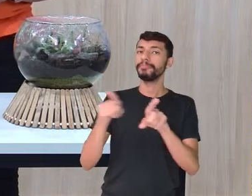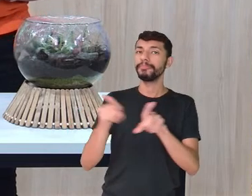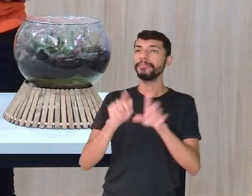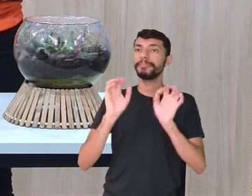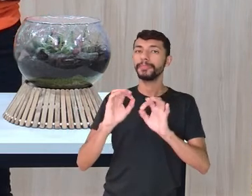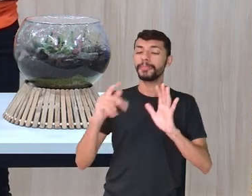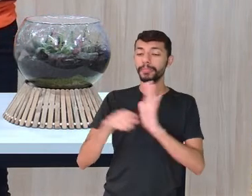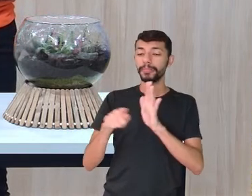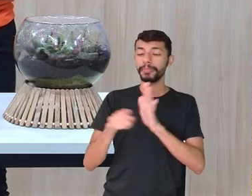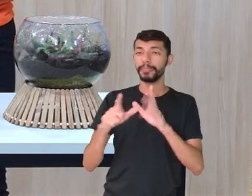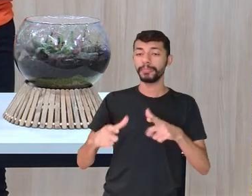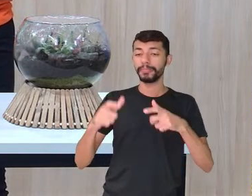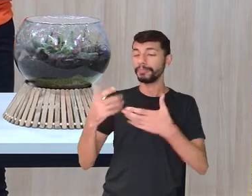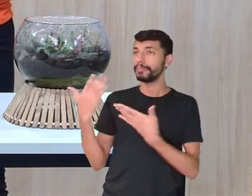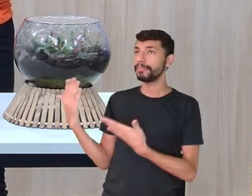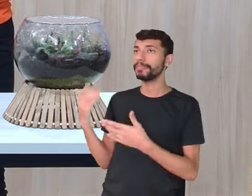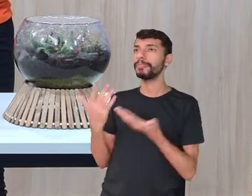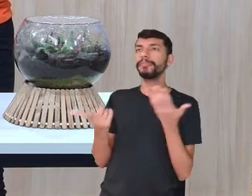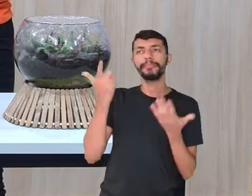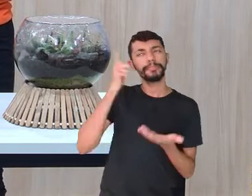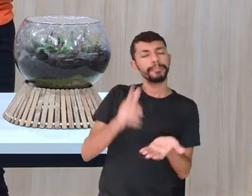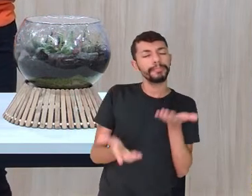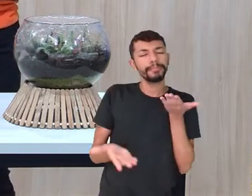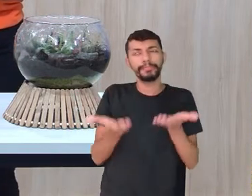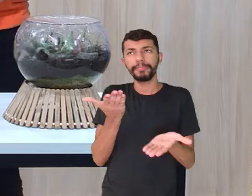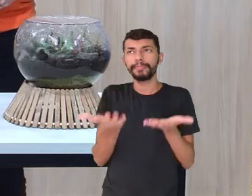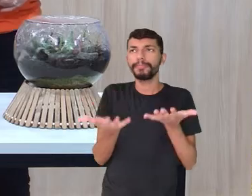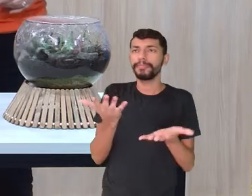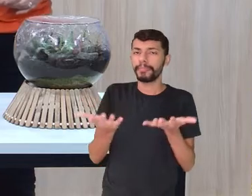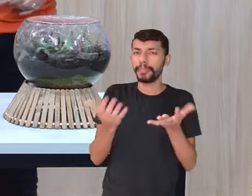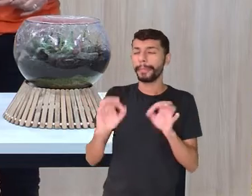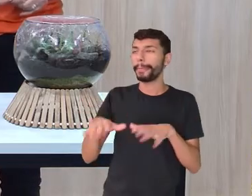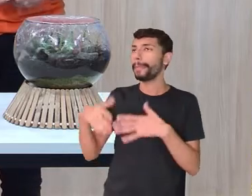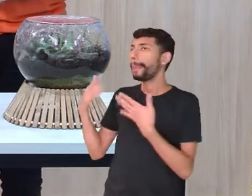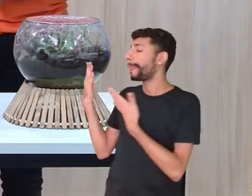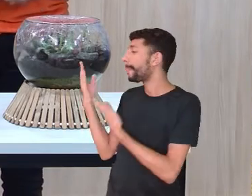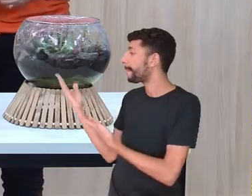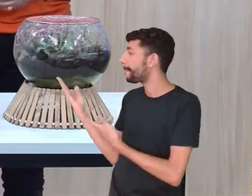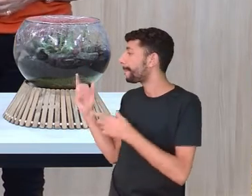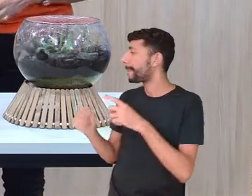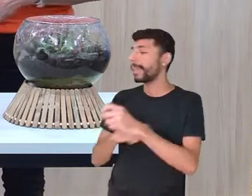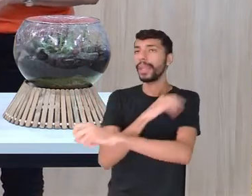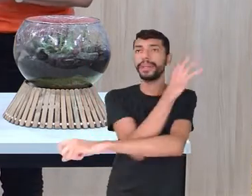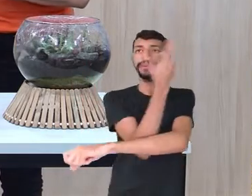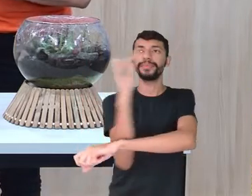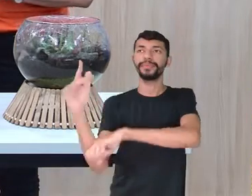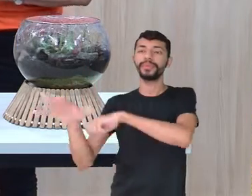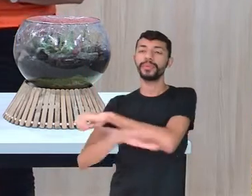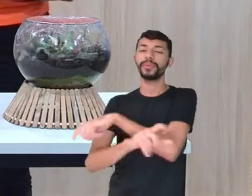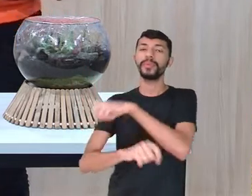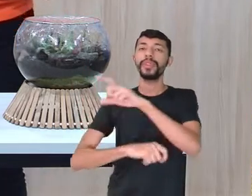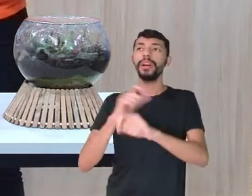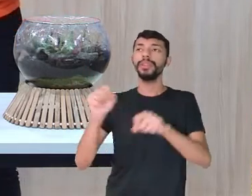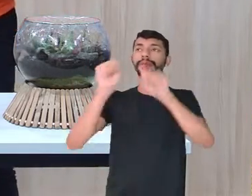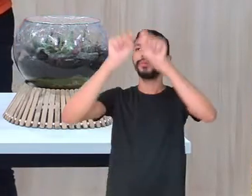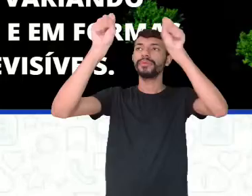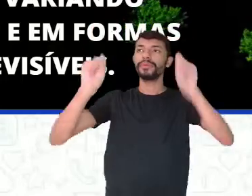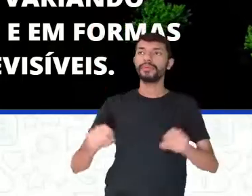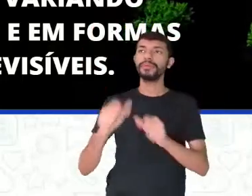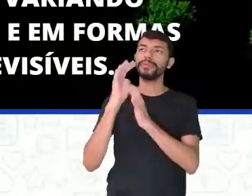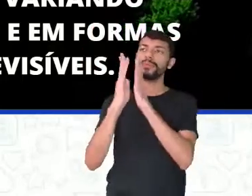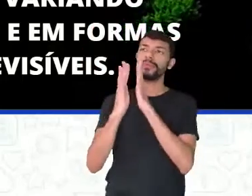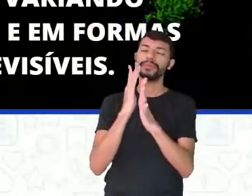esse ambiente fique em equilíbrio. Então, aqui nós temos que o ecossistema, eles são sistemas